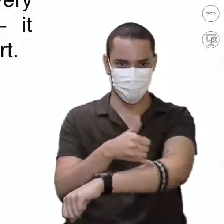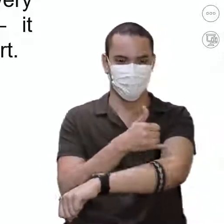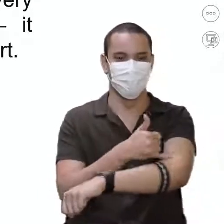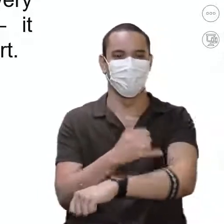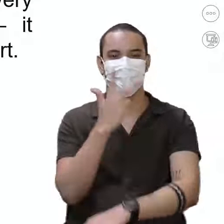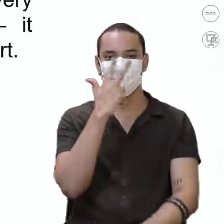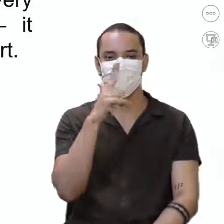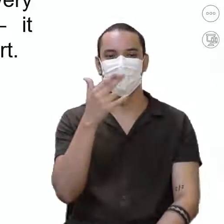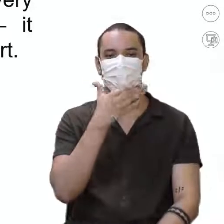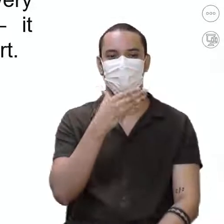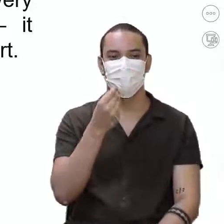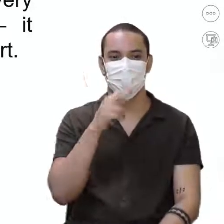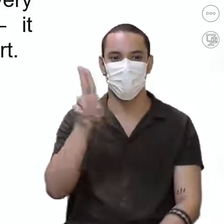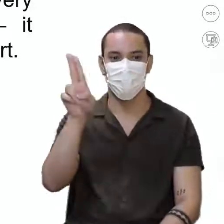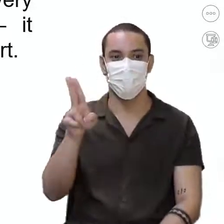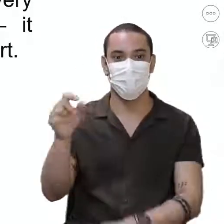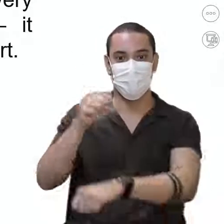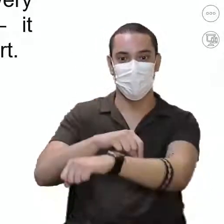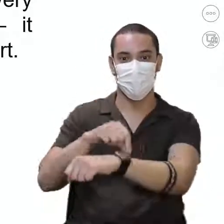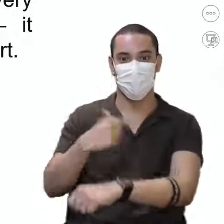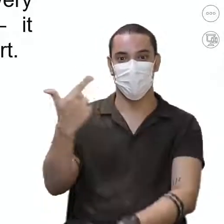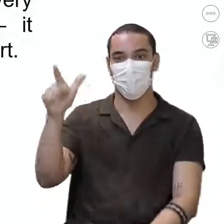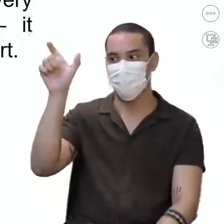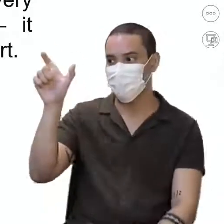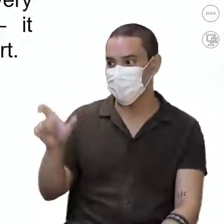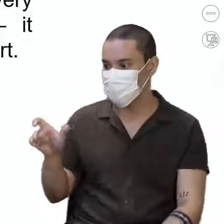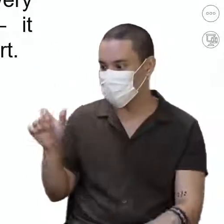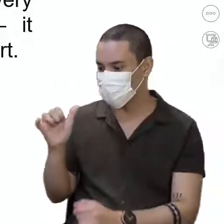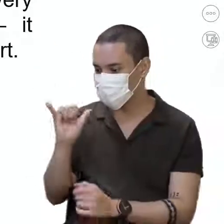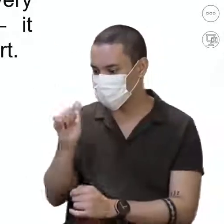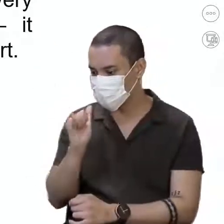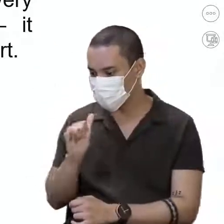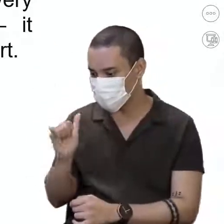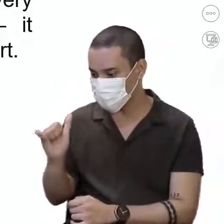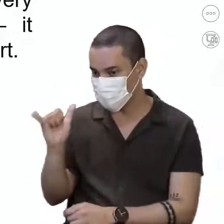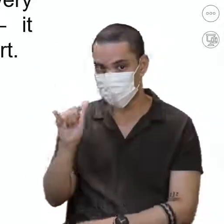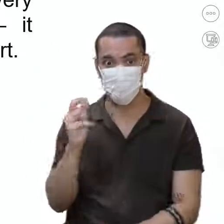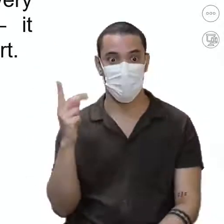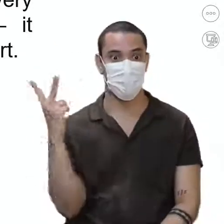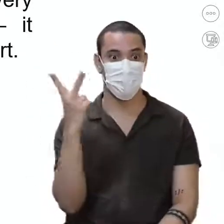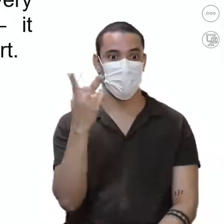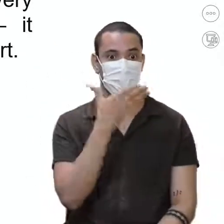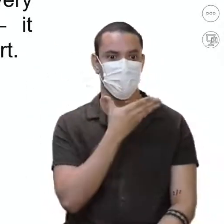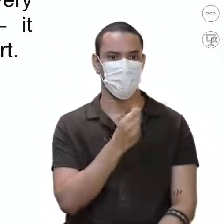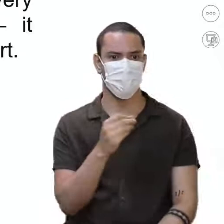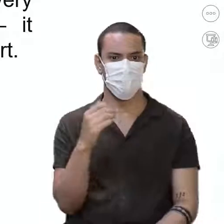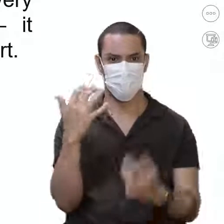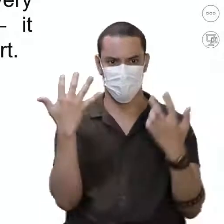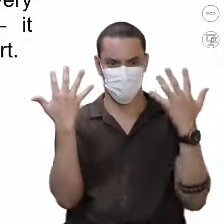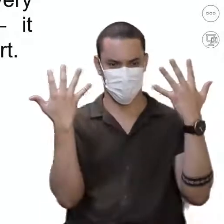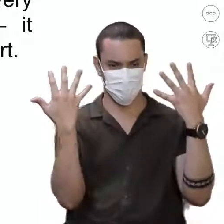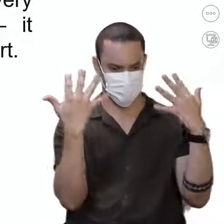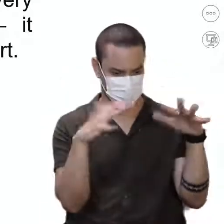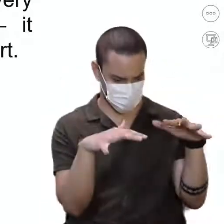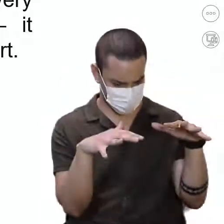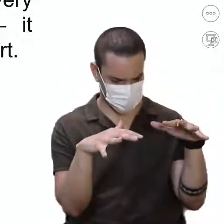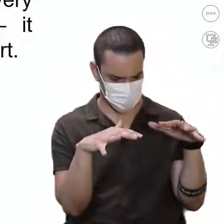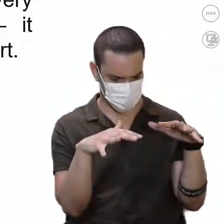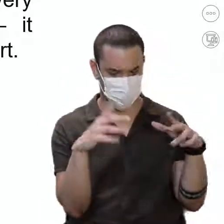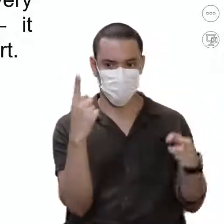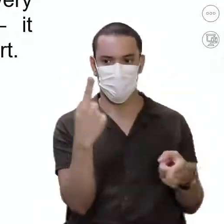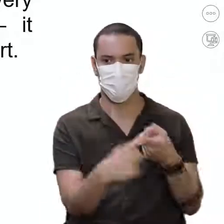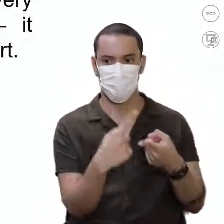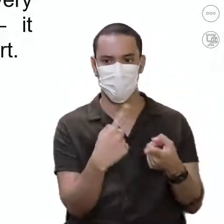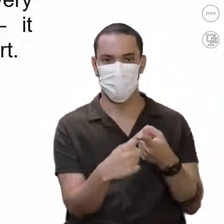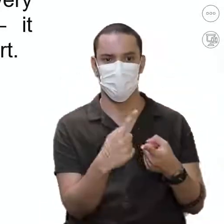estar tatuando alguém, certo? E esses dois caras, eles chamam atenção, os três, na verdade,